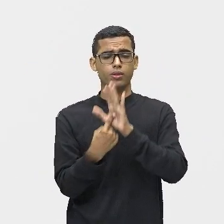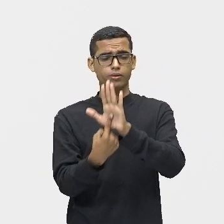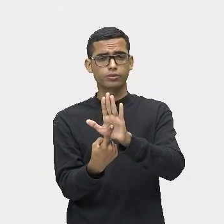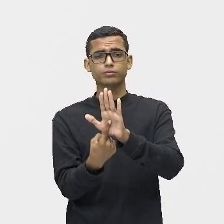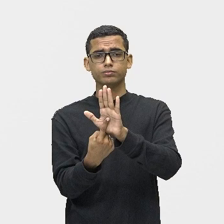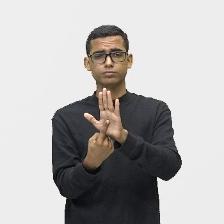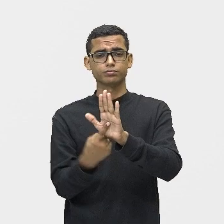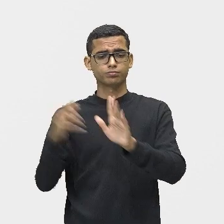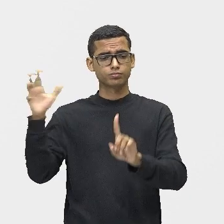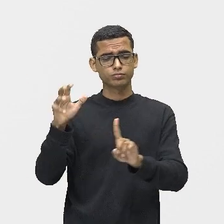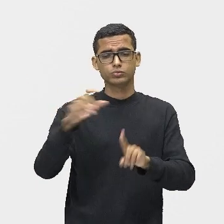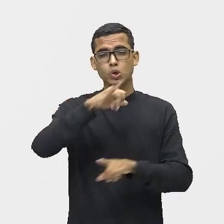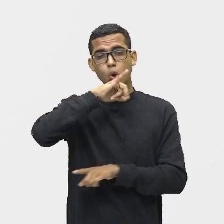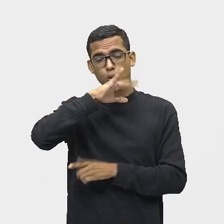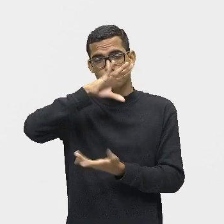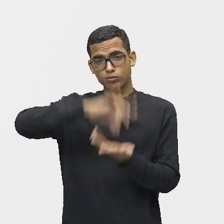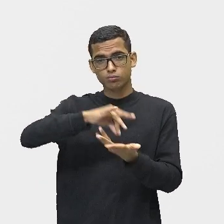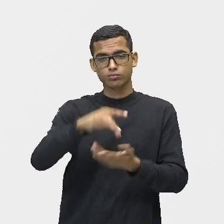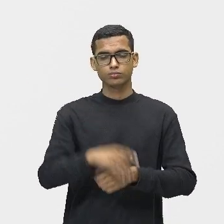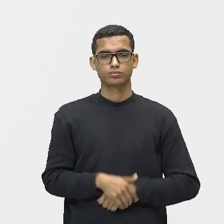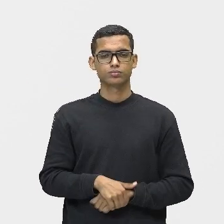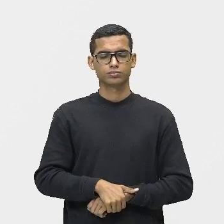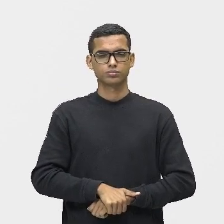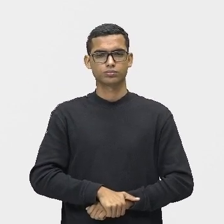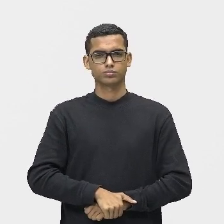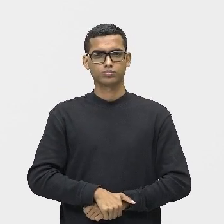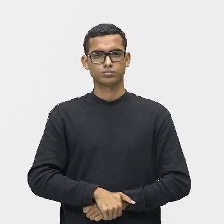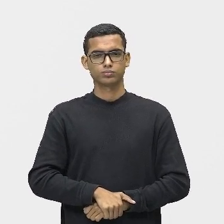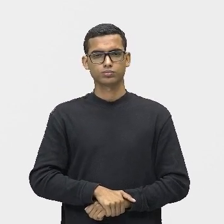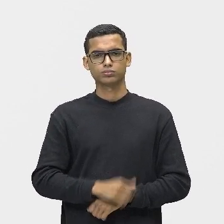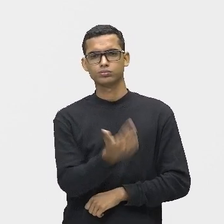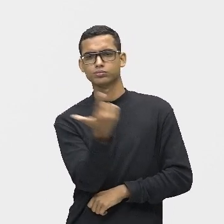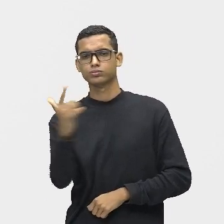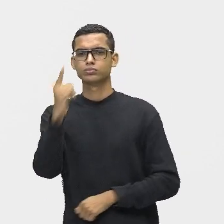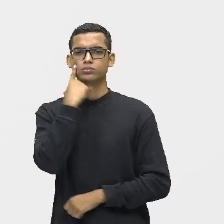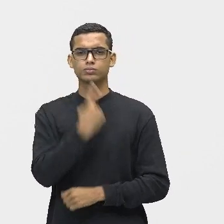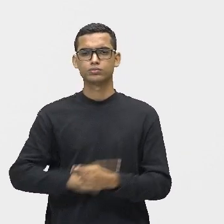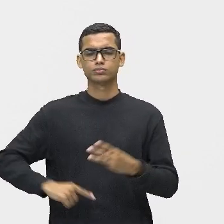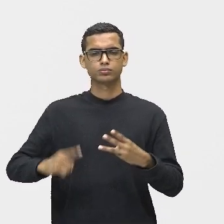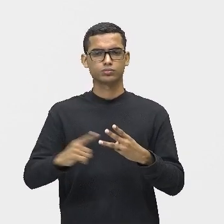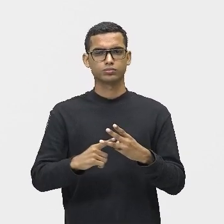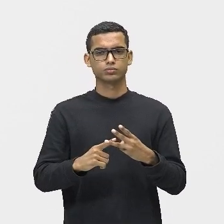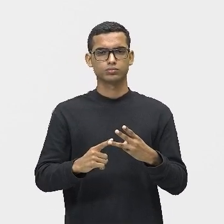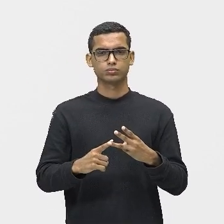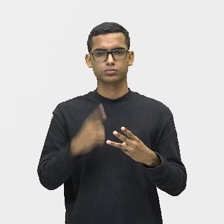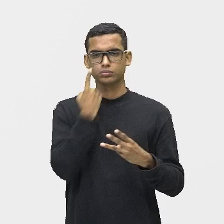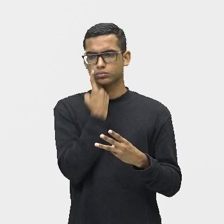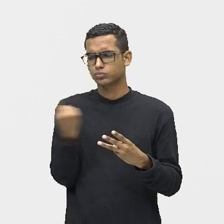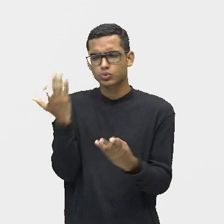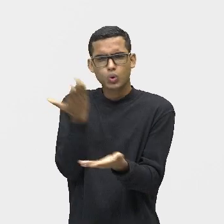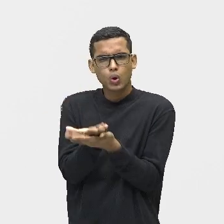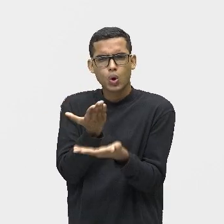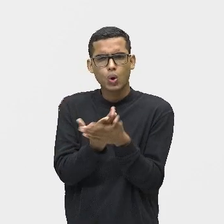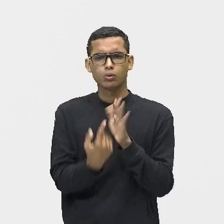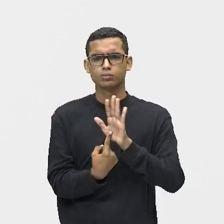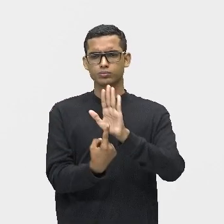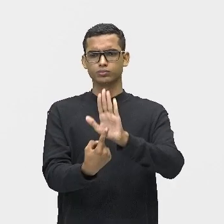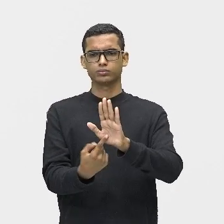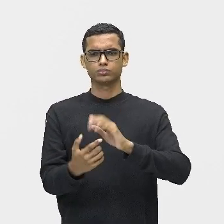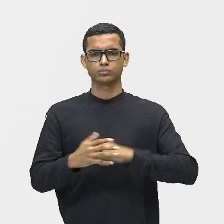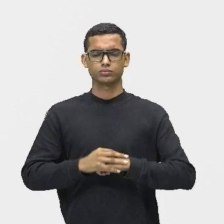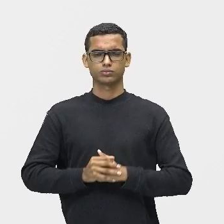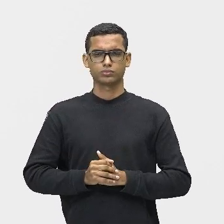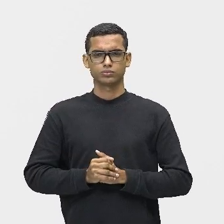impacto negativo em relação a isso. Também, outro argumento que ela coloca, ela traz um estudo